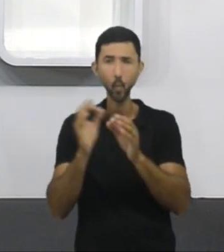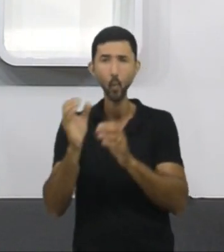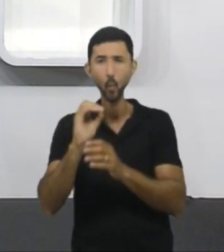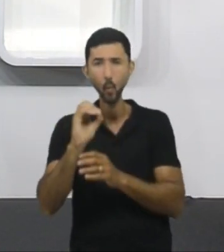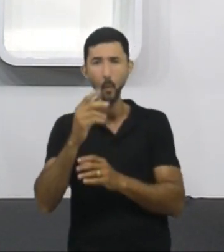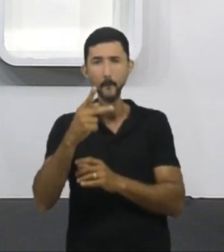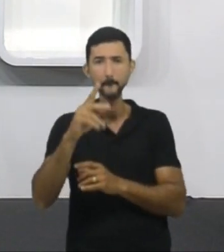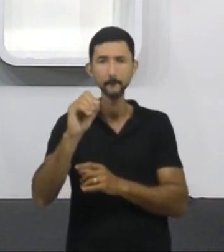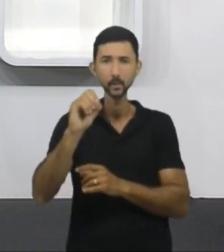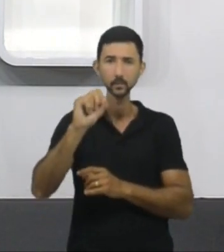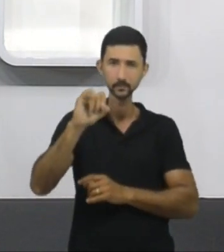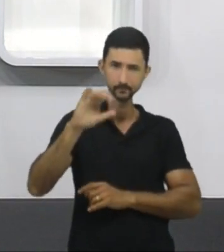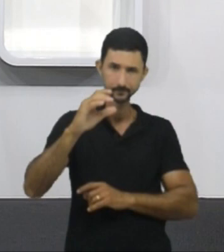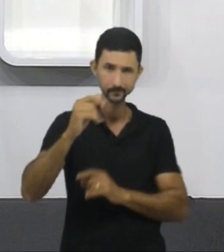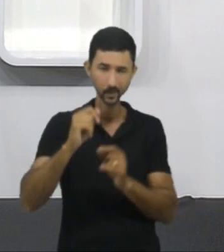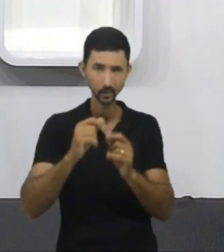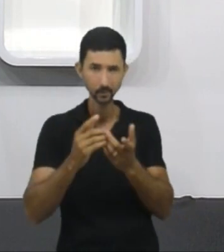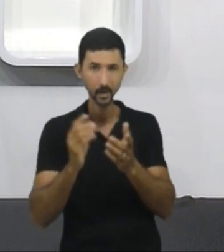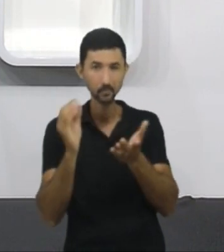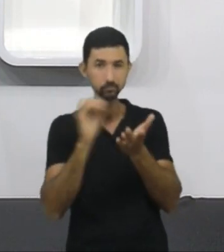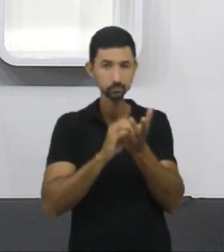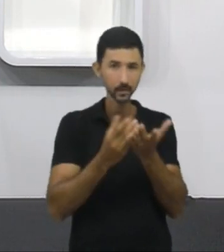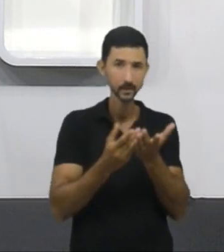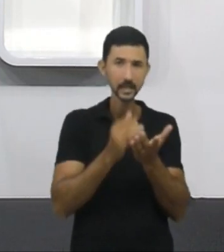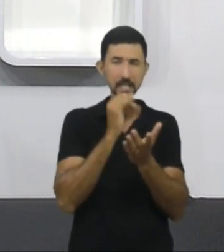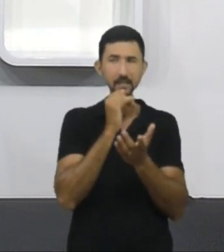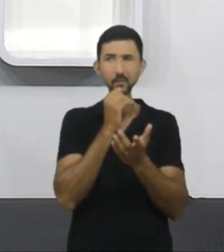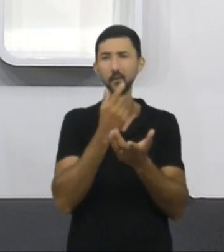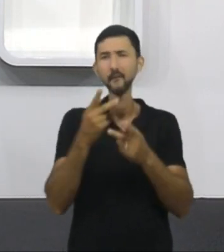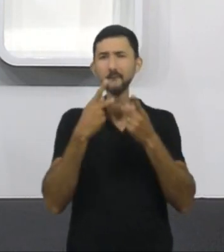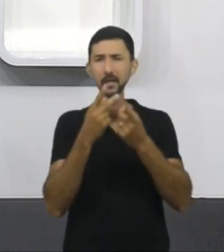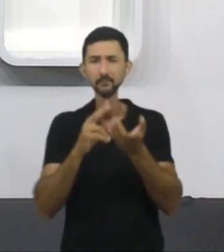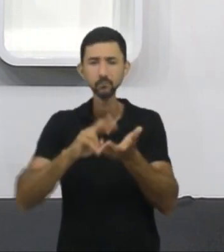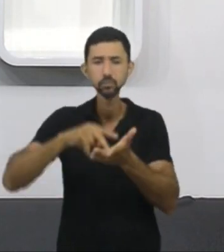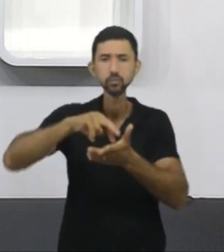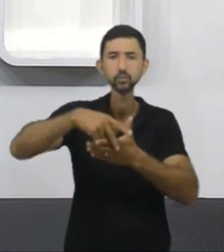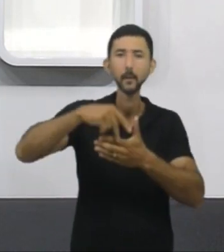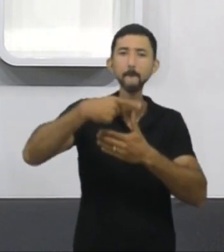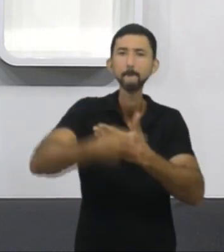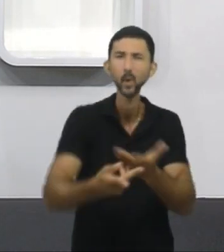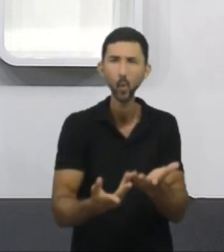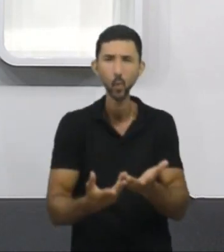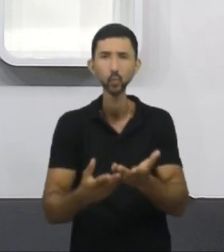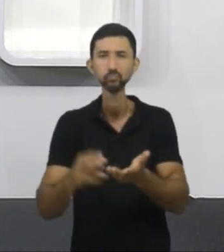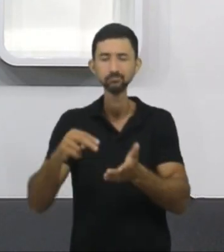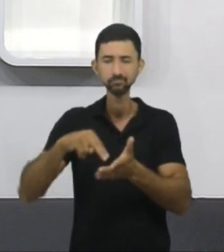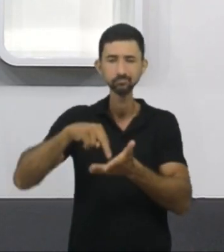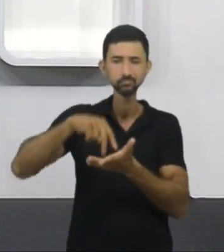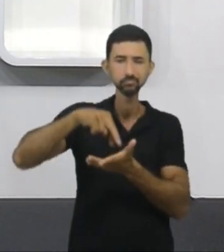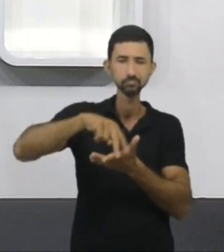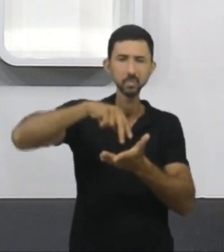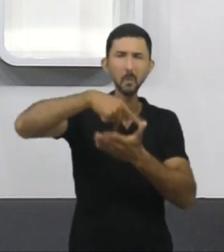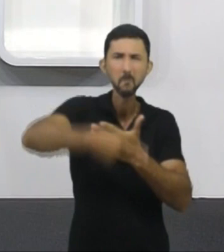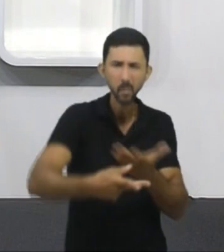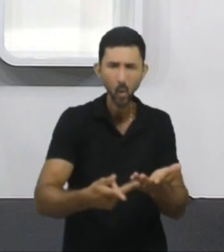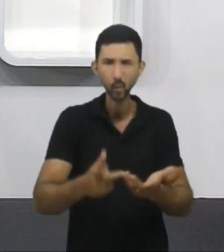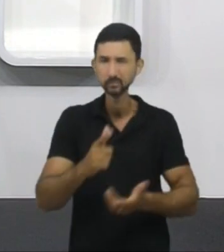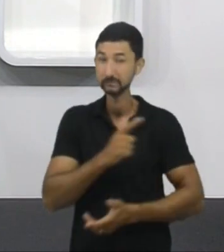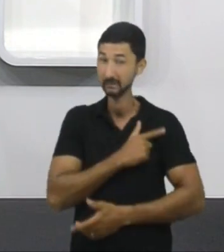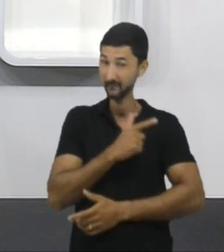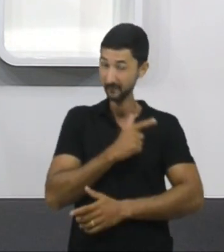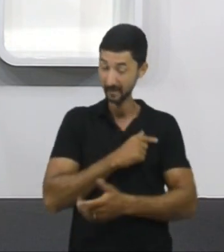oposição e os que indicam acréscimo. Quando você diz para alguém que você caiu muito feio na hora do intervalo lá na escola, deu